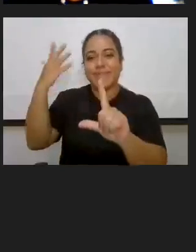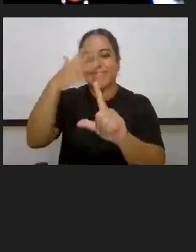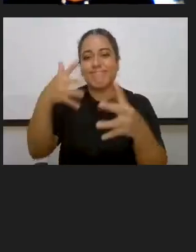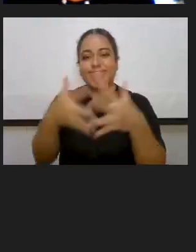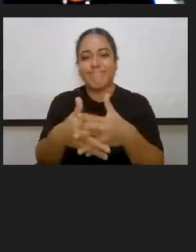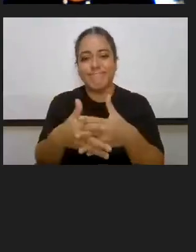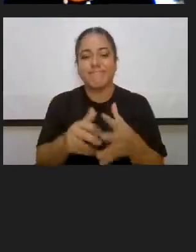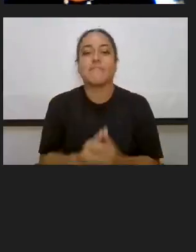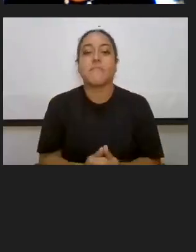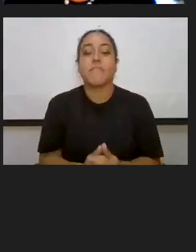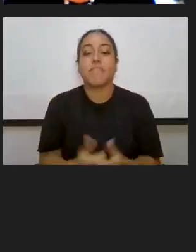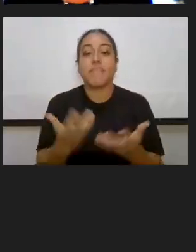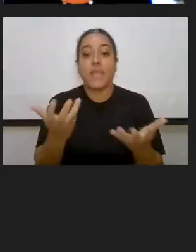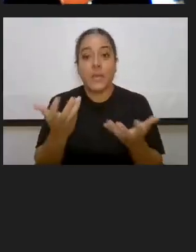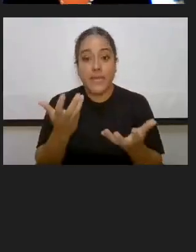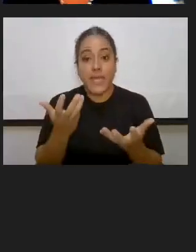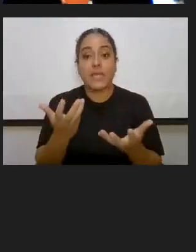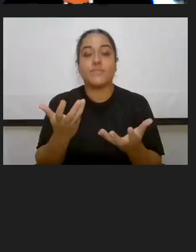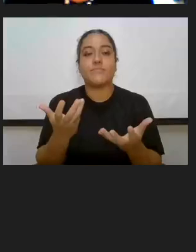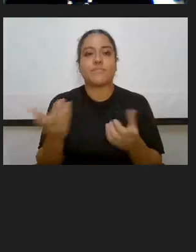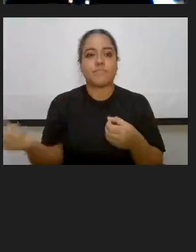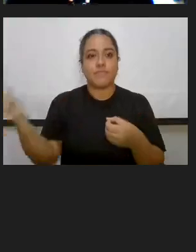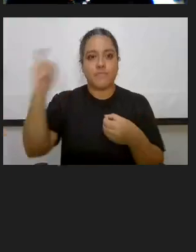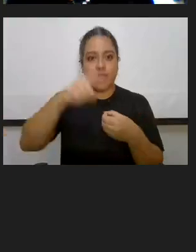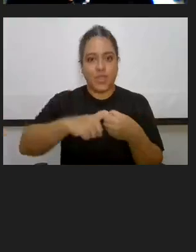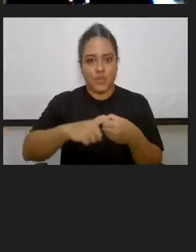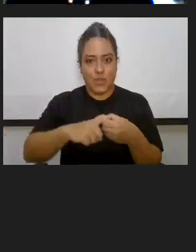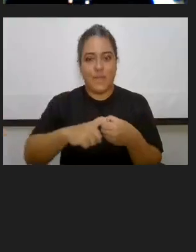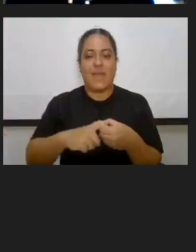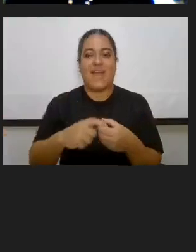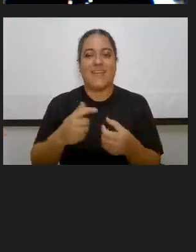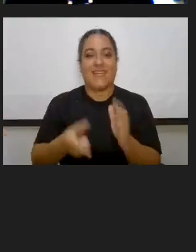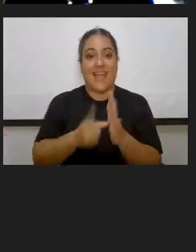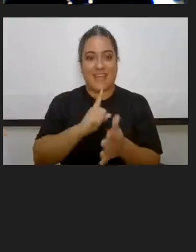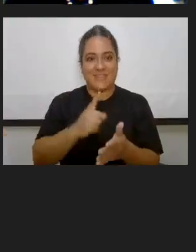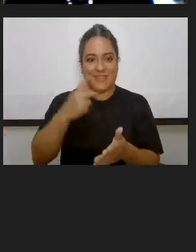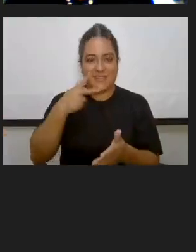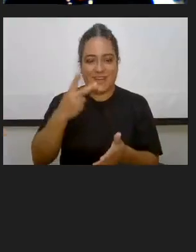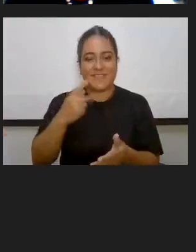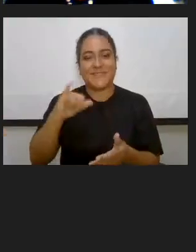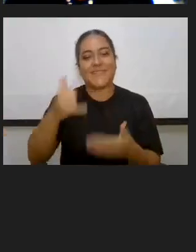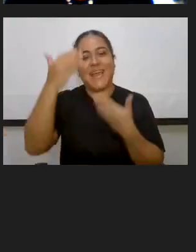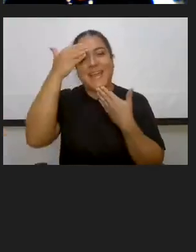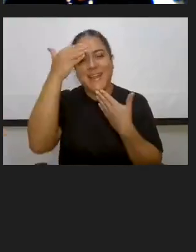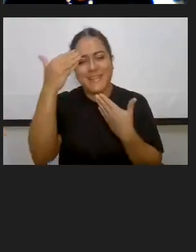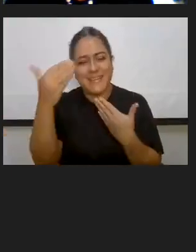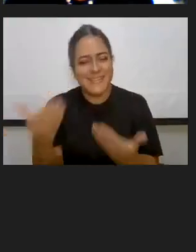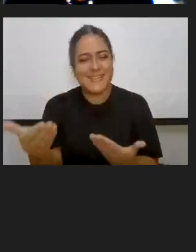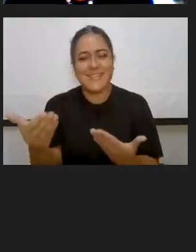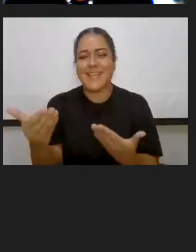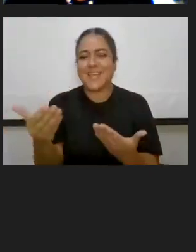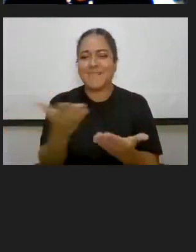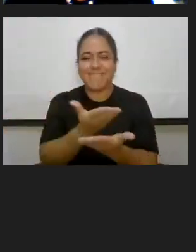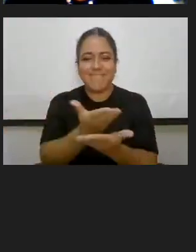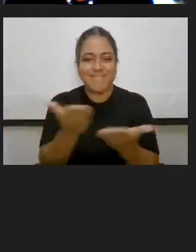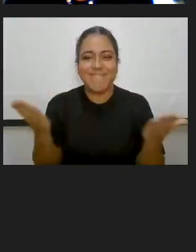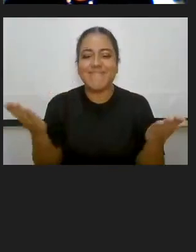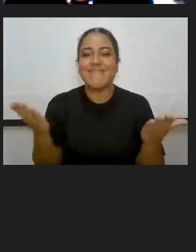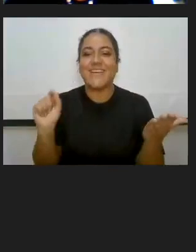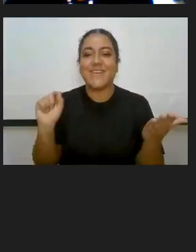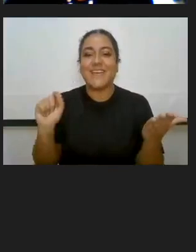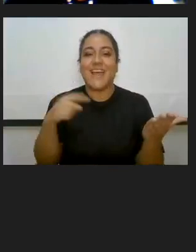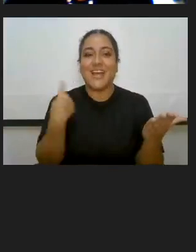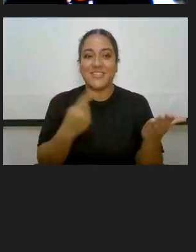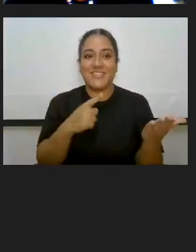Eu gostaria de retomar o que eu estava falando, né? Agradecer imensamente a possibilidade da gente